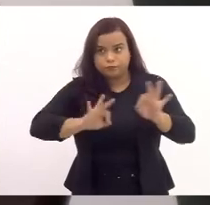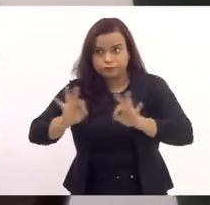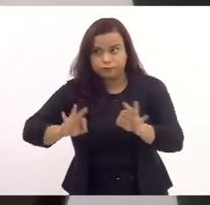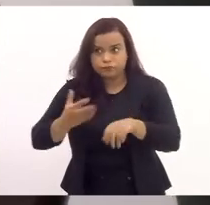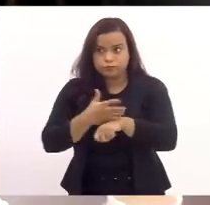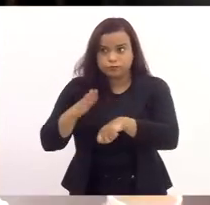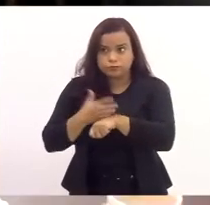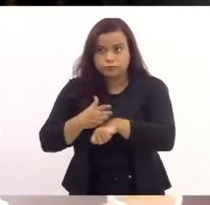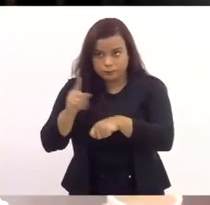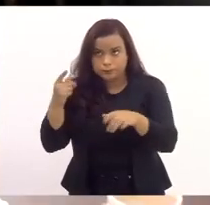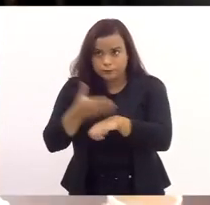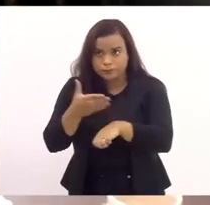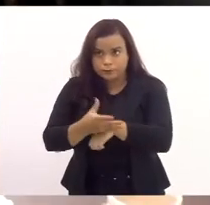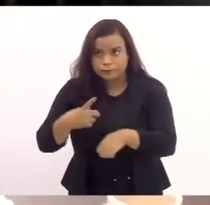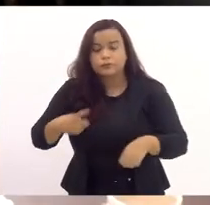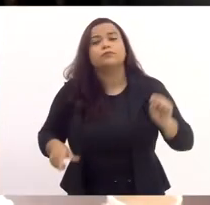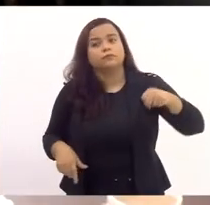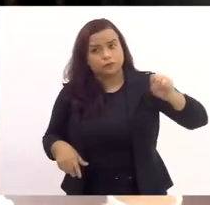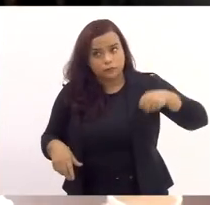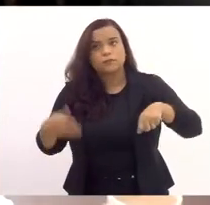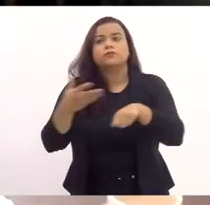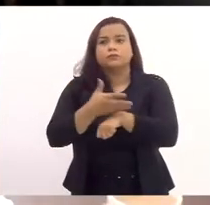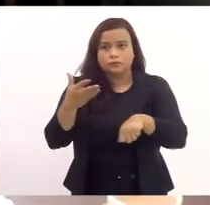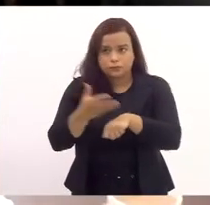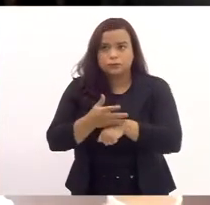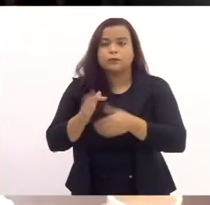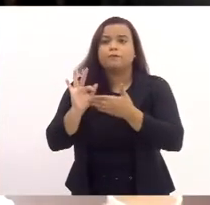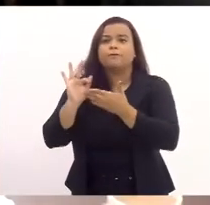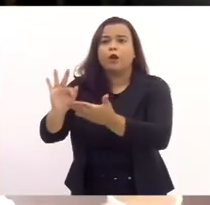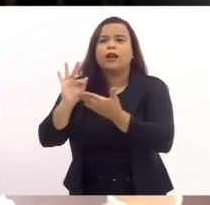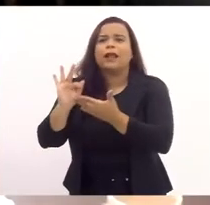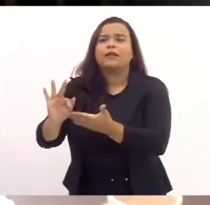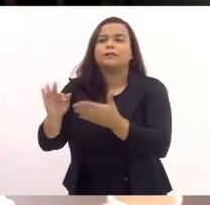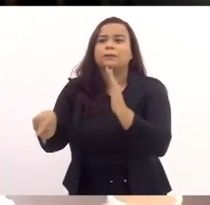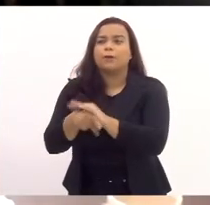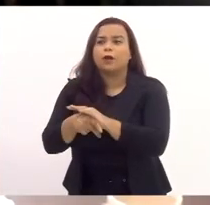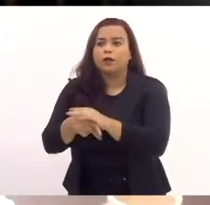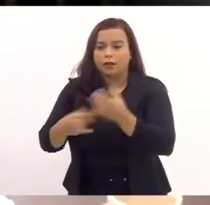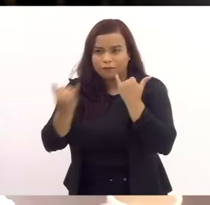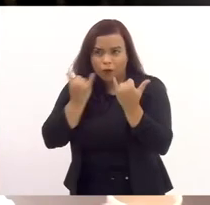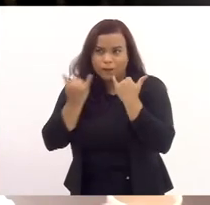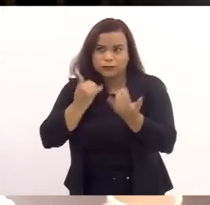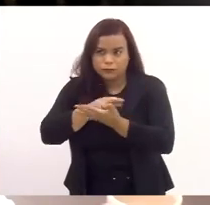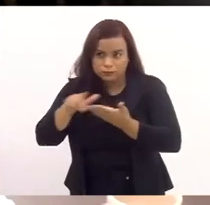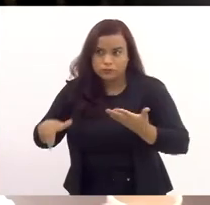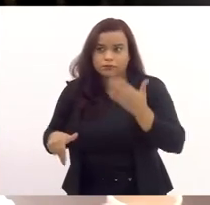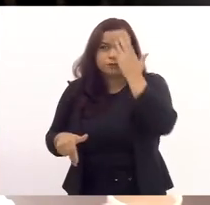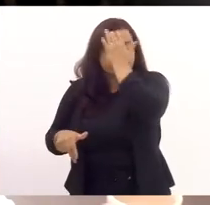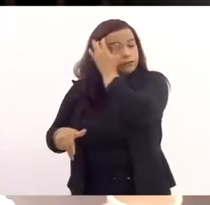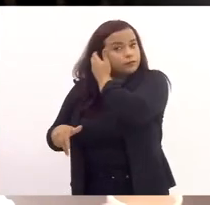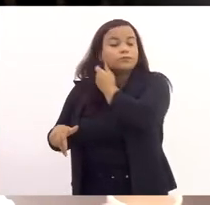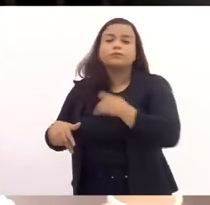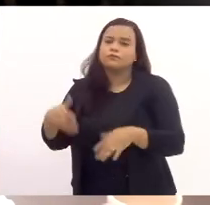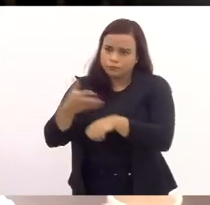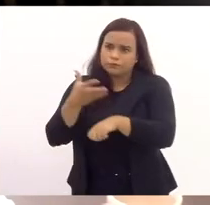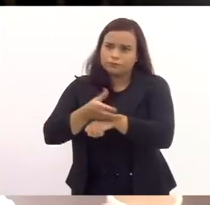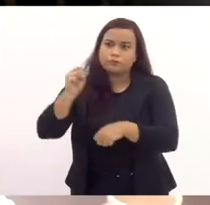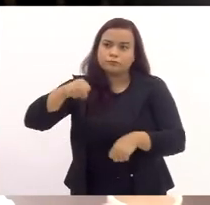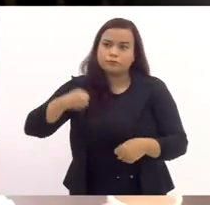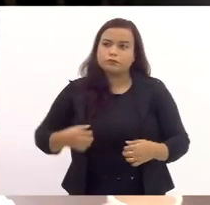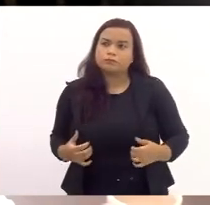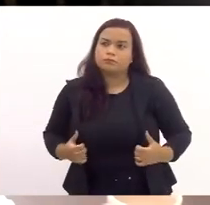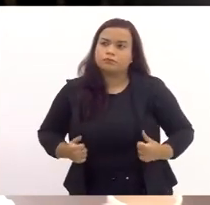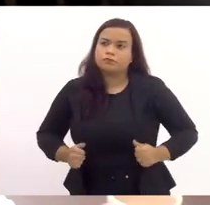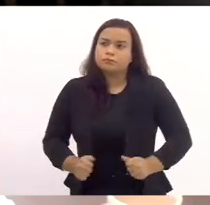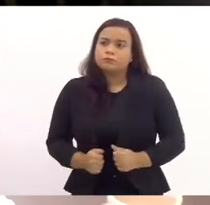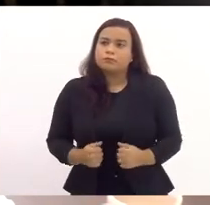nós participamos de uma reunião com fornecimento de informações e participamos, sim. Participamos da